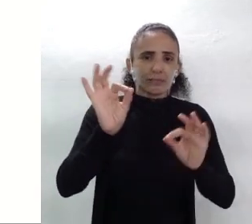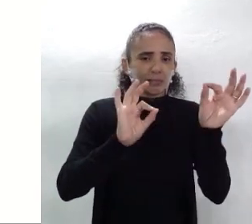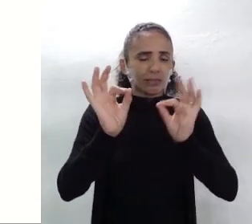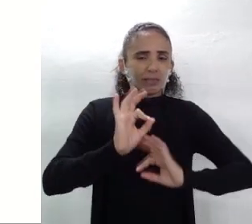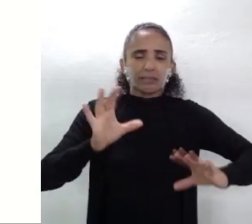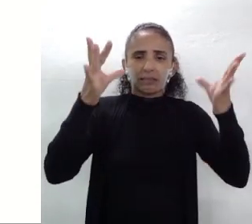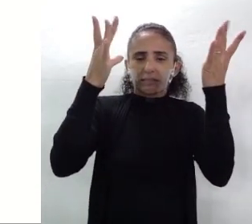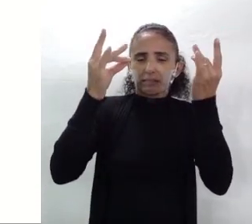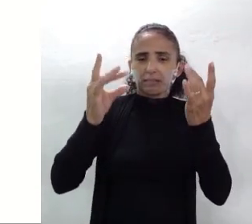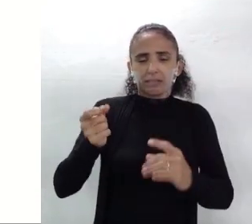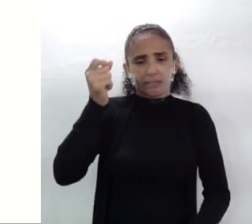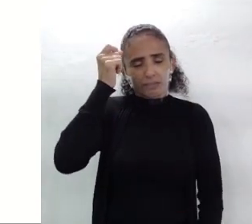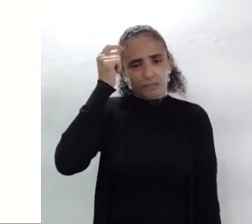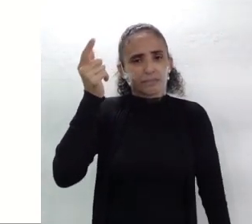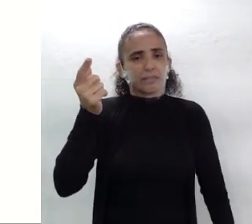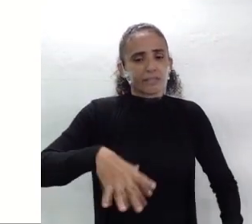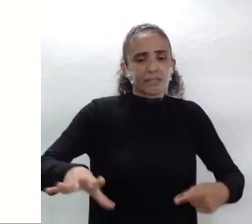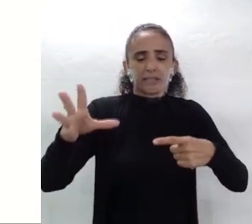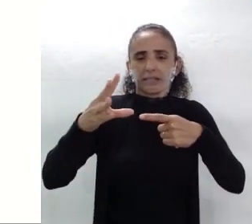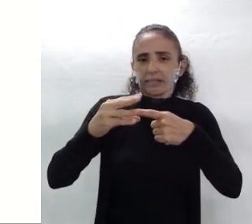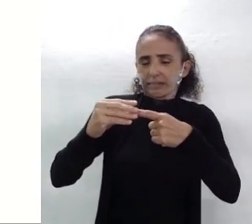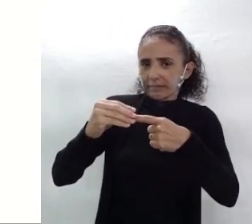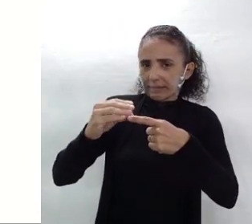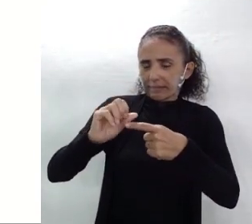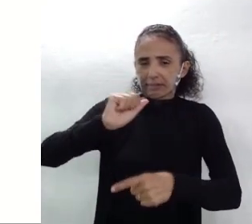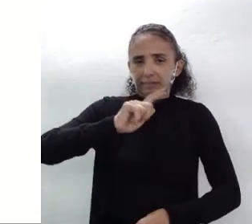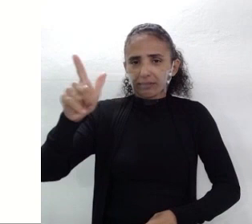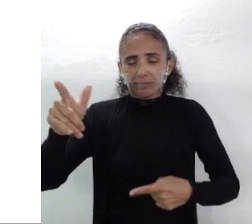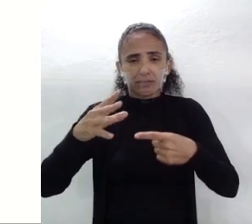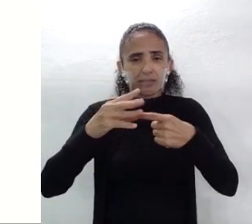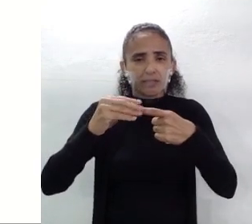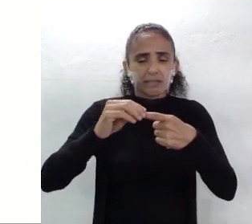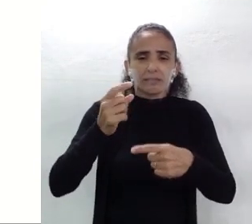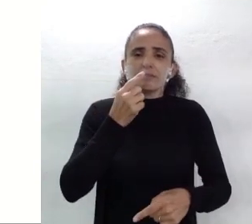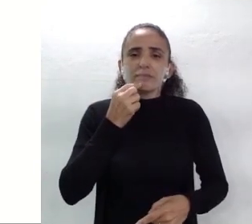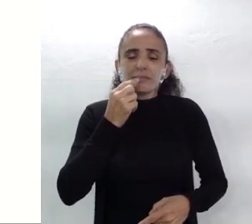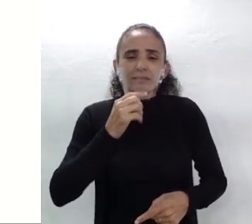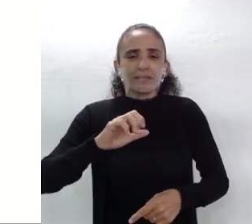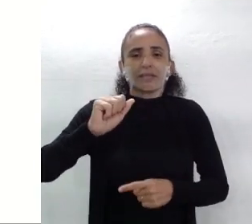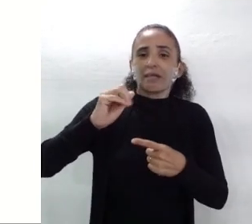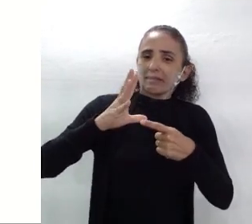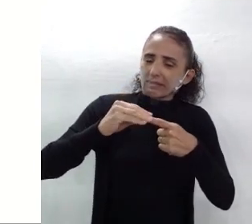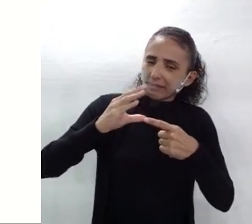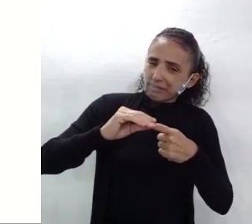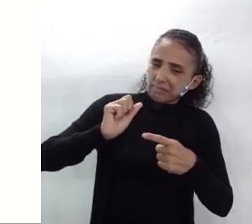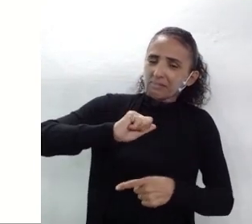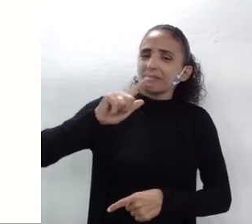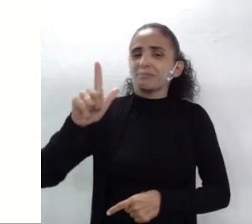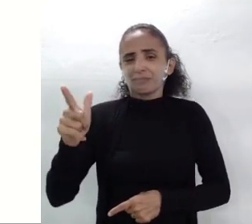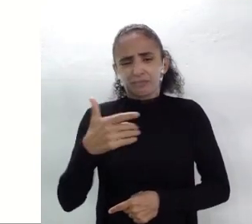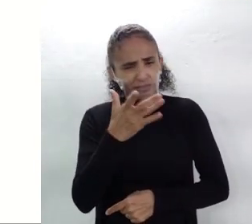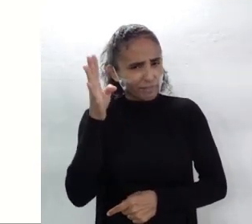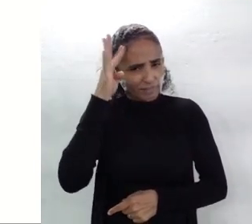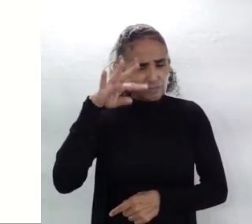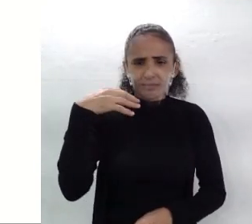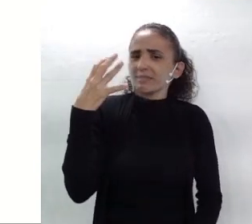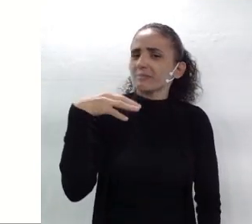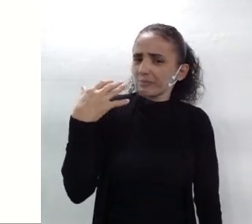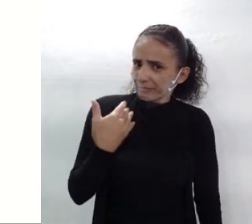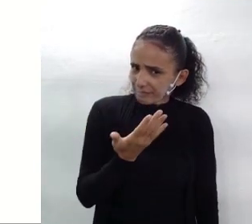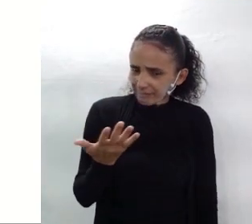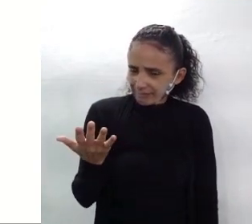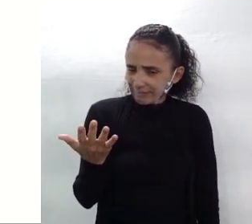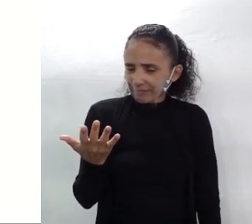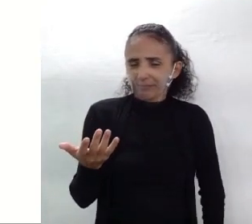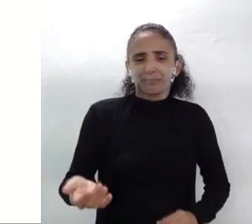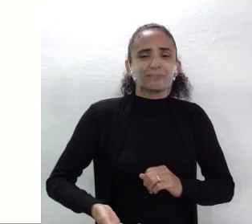as ideias. Caneta azul, caneta vermelha. Beleza? Naquela música, caneta azul, azul caneta. Não, veja aí, caneta